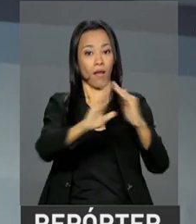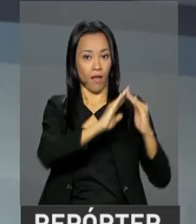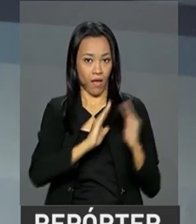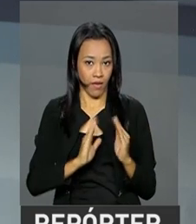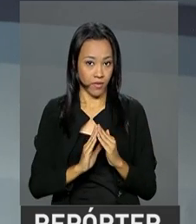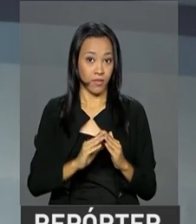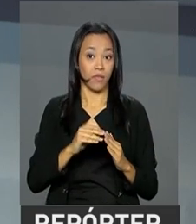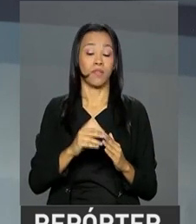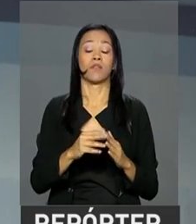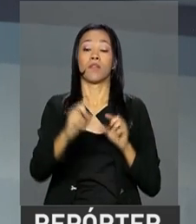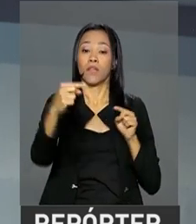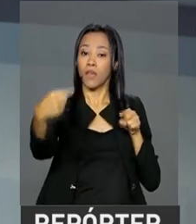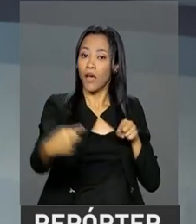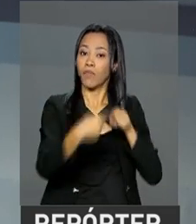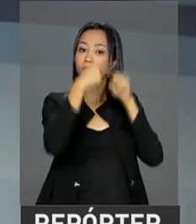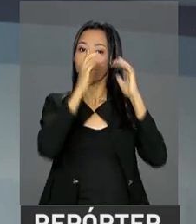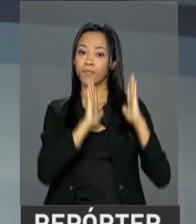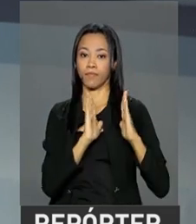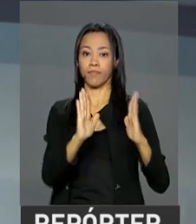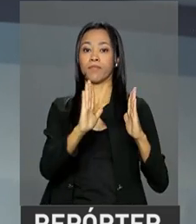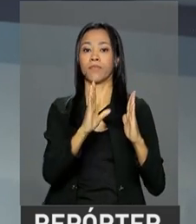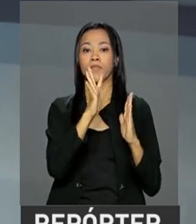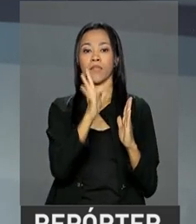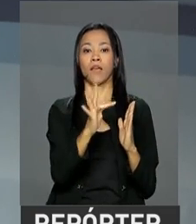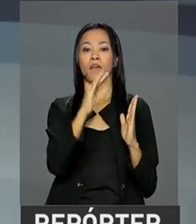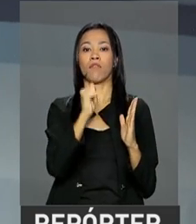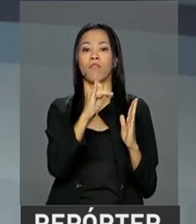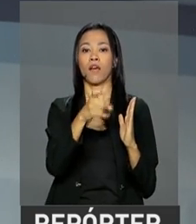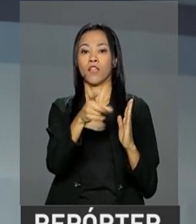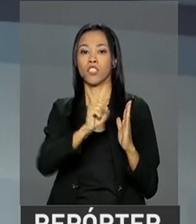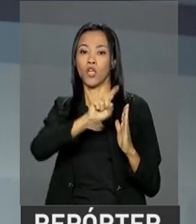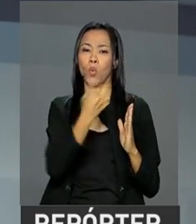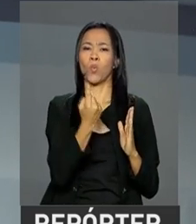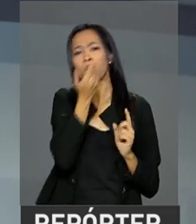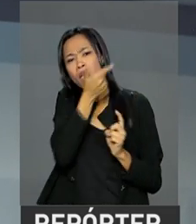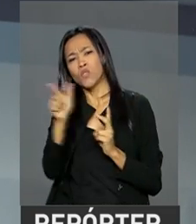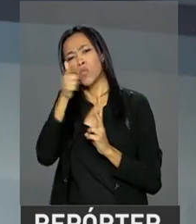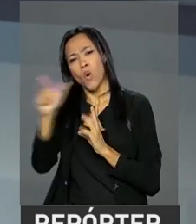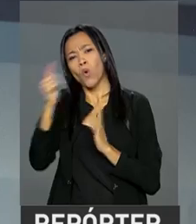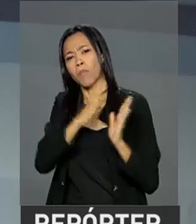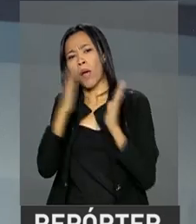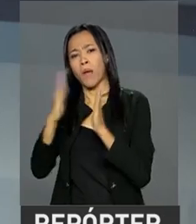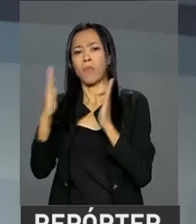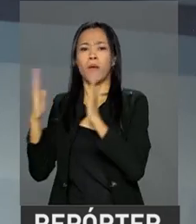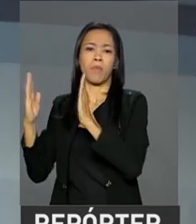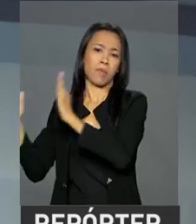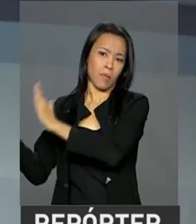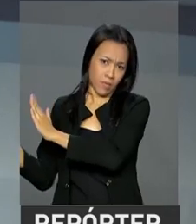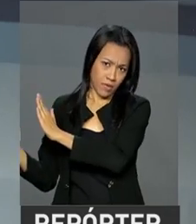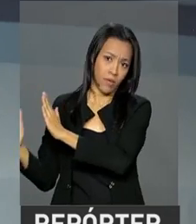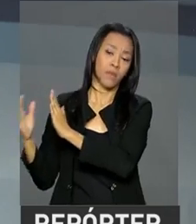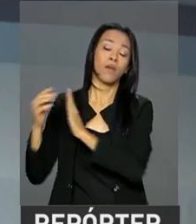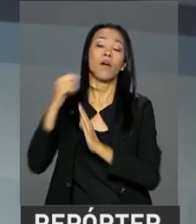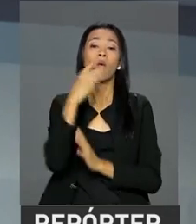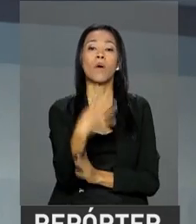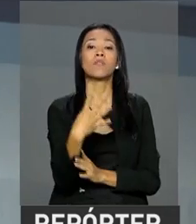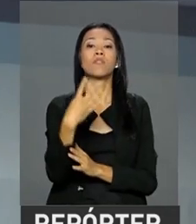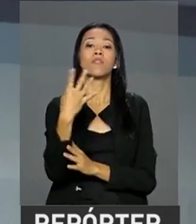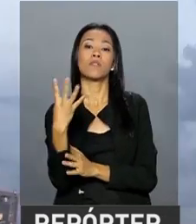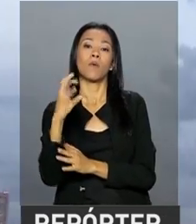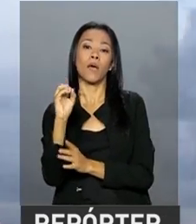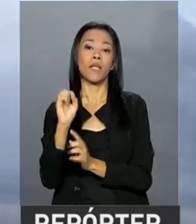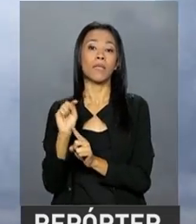de Minha Casa Minha Vida e das demais faixas do programa 1,5 2 E3 440.000